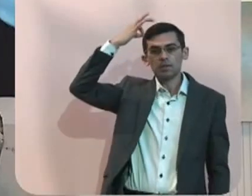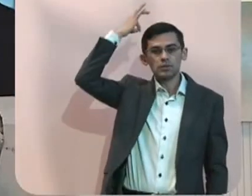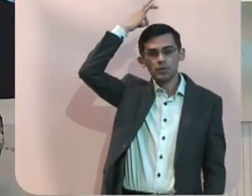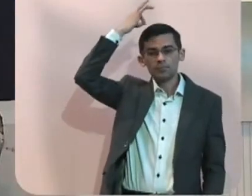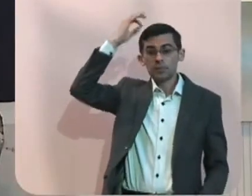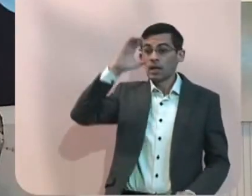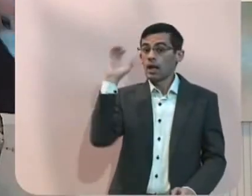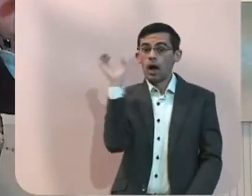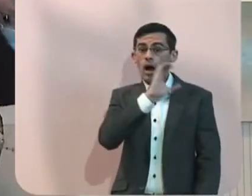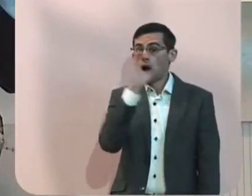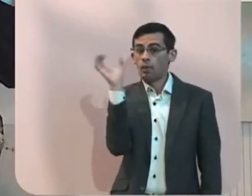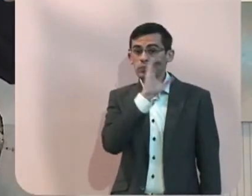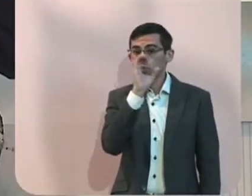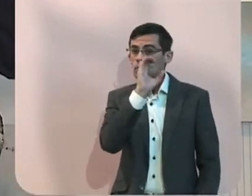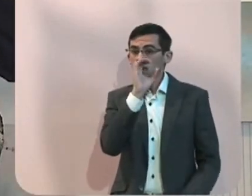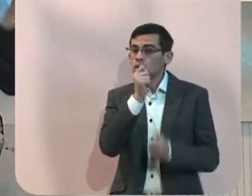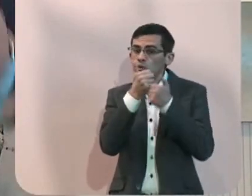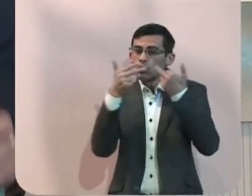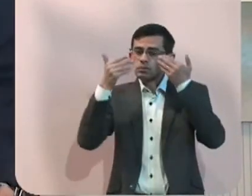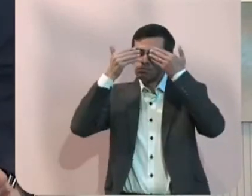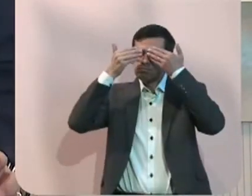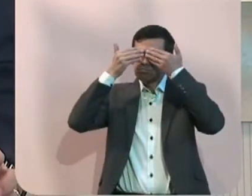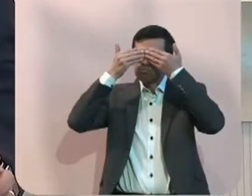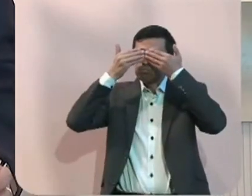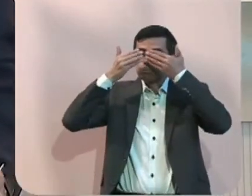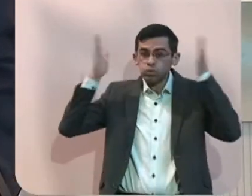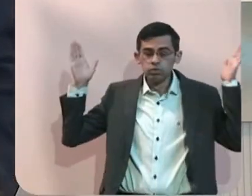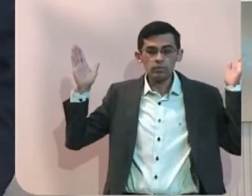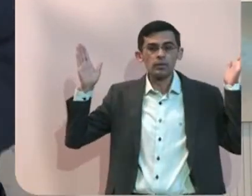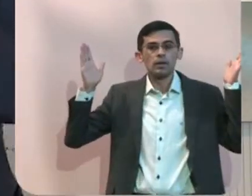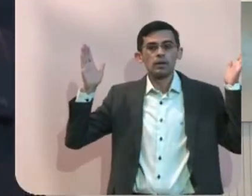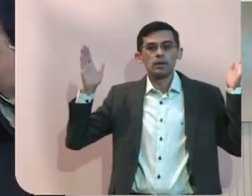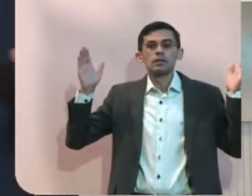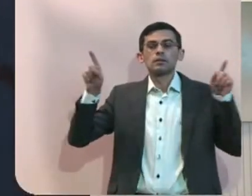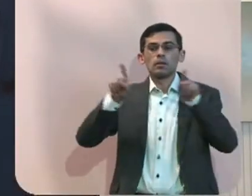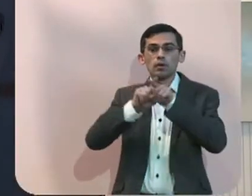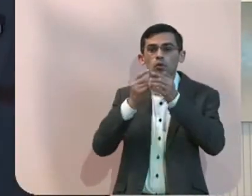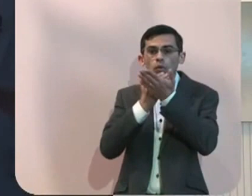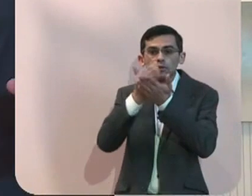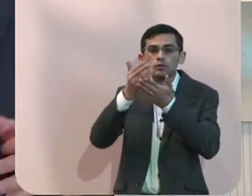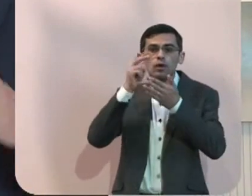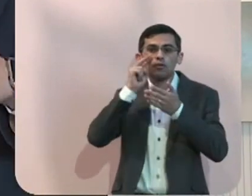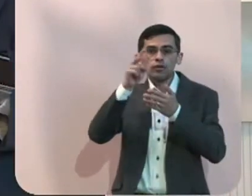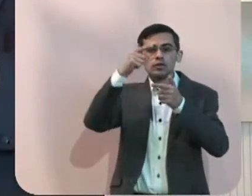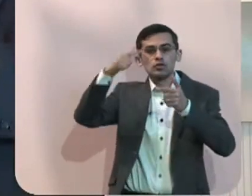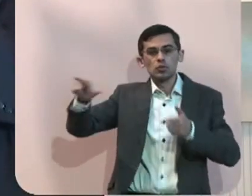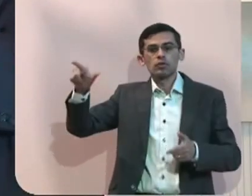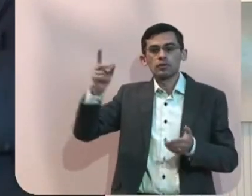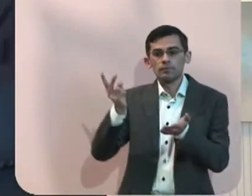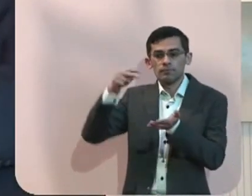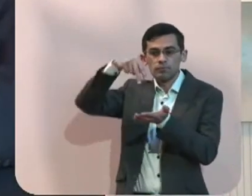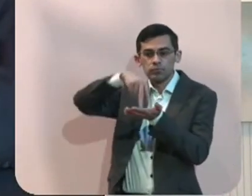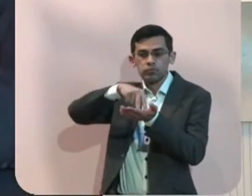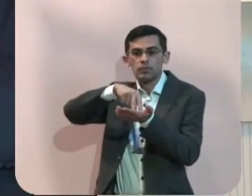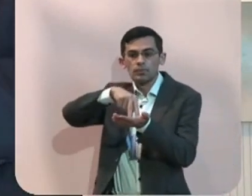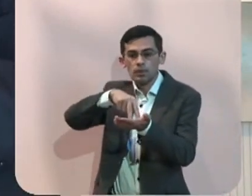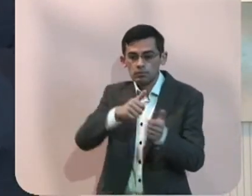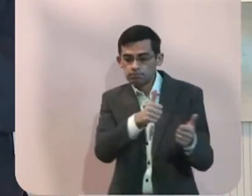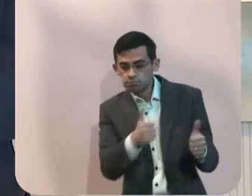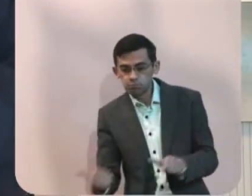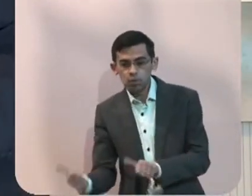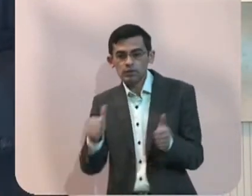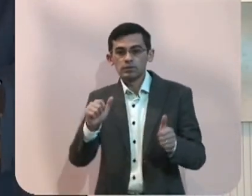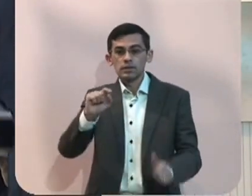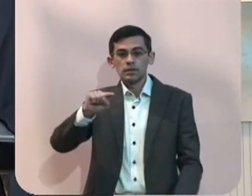E imediatamente algo como escamas caiu dos olhos de Saulo, e ele passou a ver novamente. Levantando-se, foi batizado.